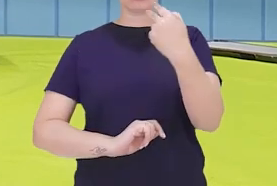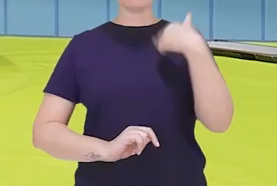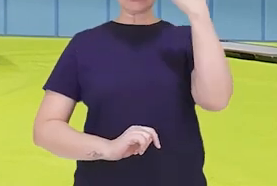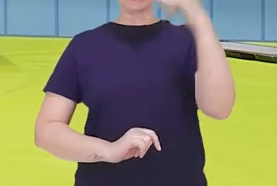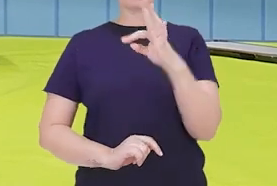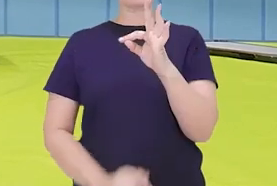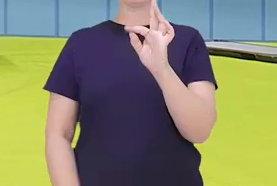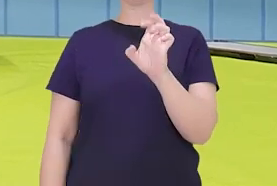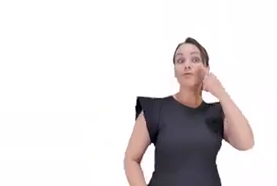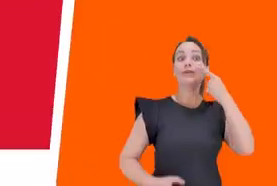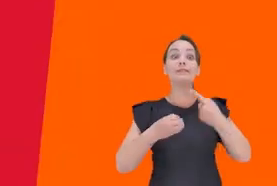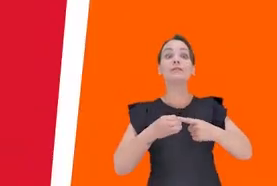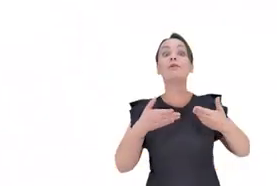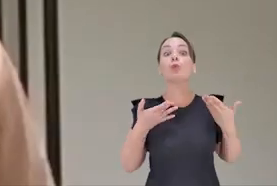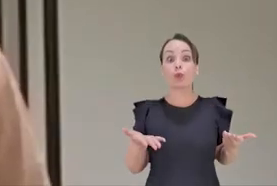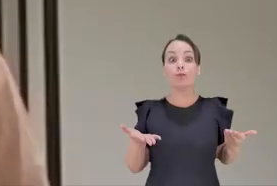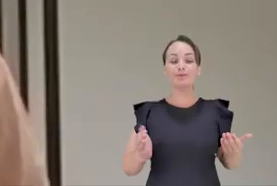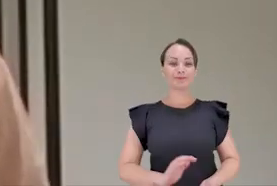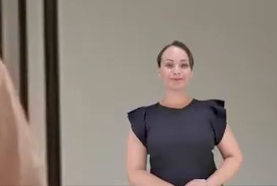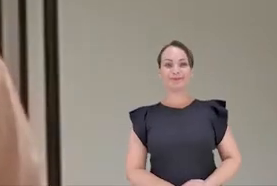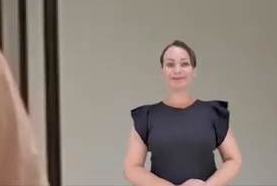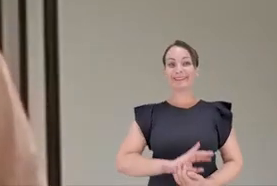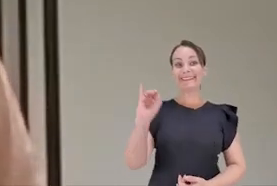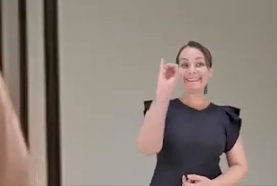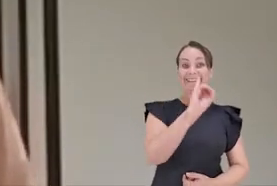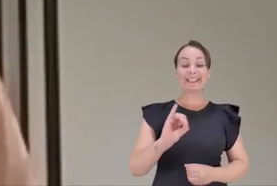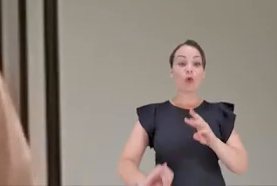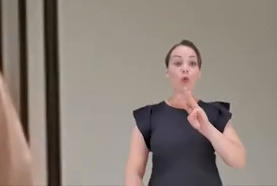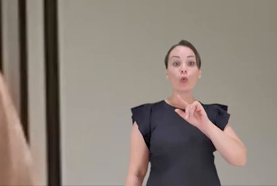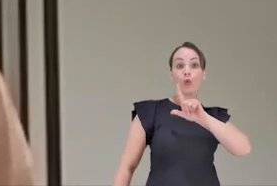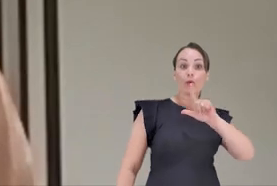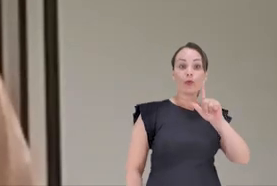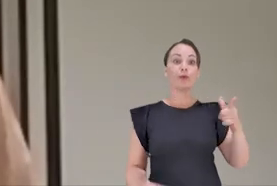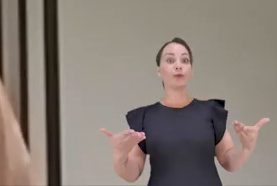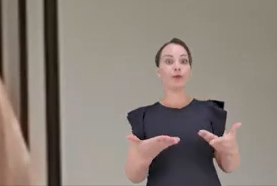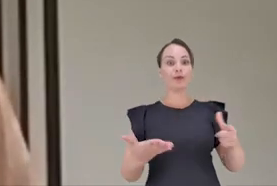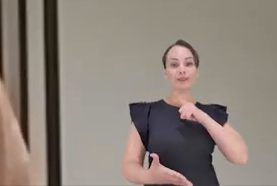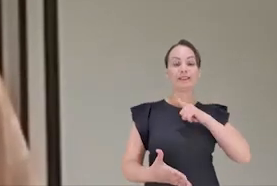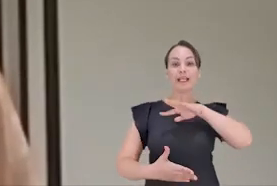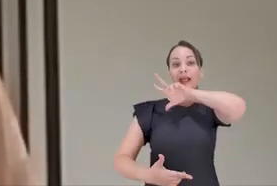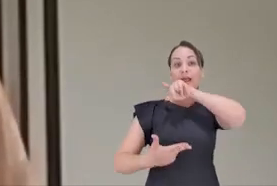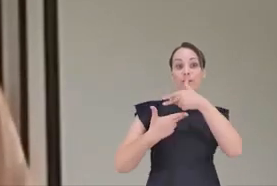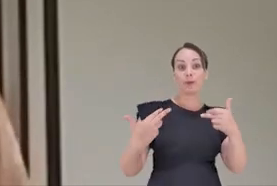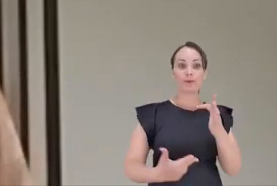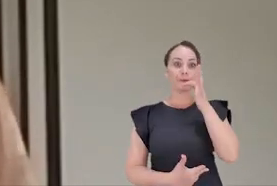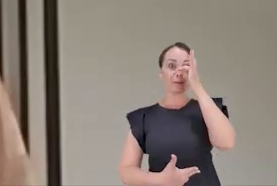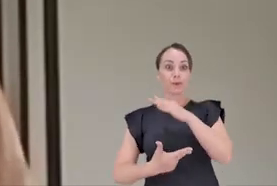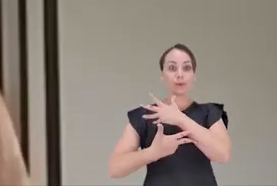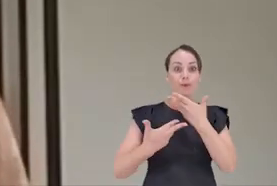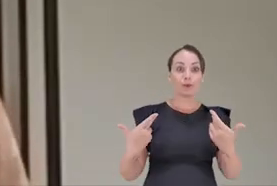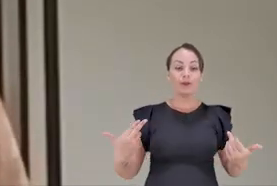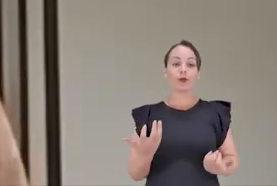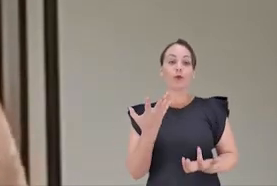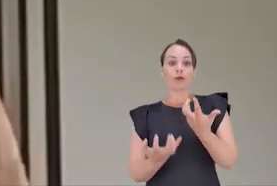um terrário fechado? Oi, Will! No episódio de hoje, com o tema Fauna, Flora e Fogo,